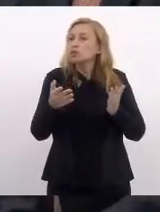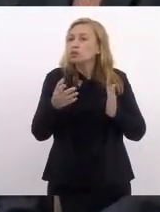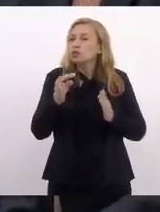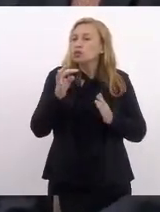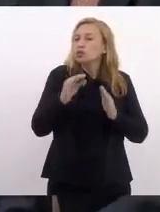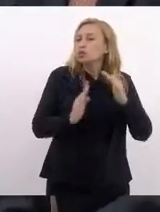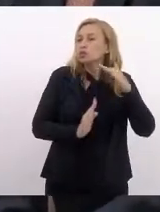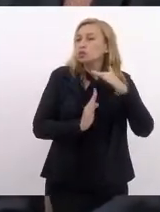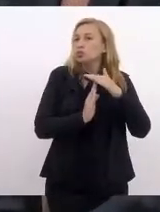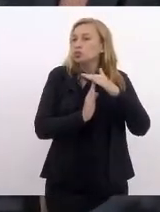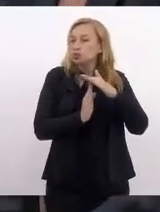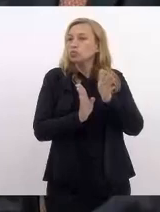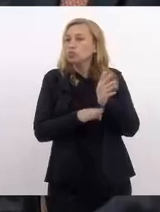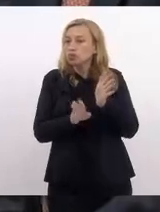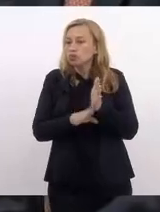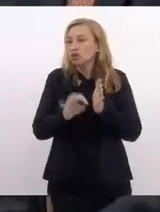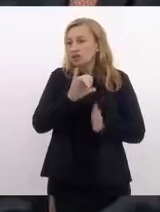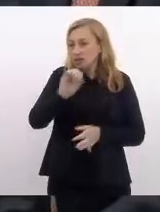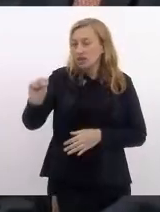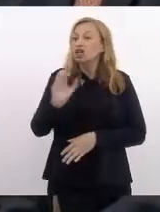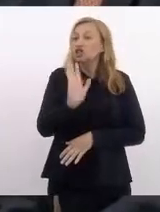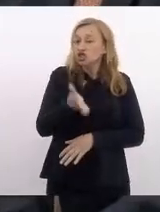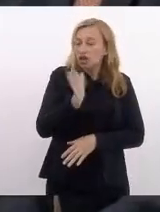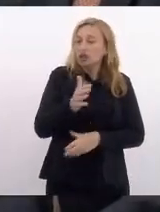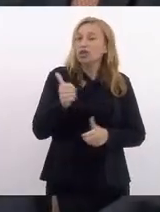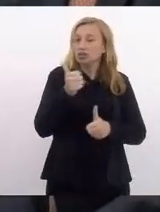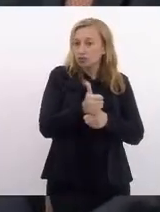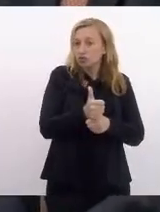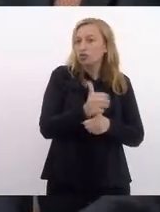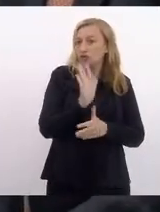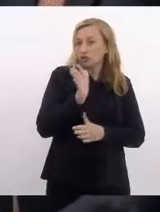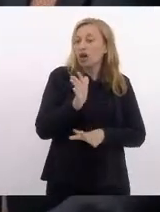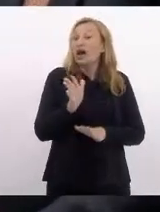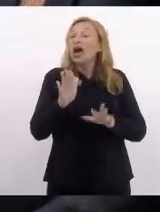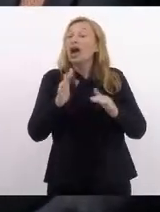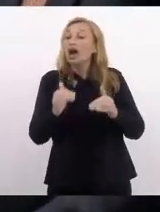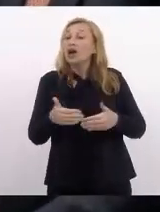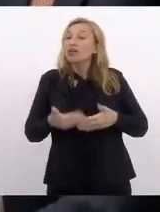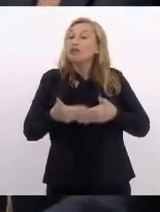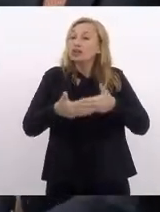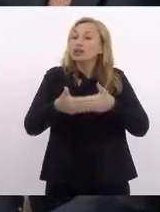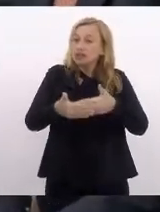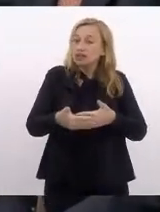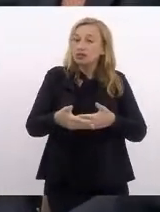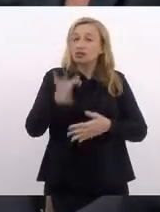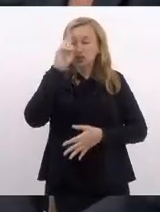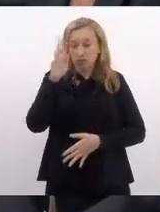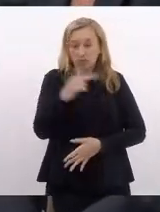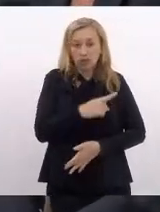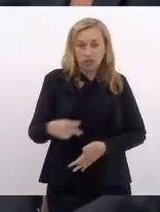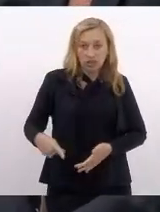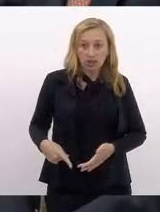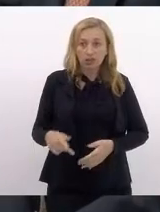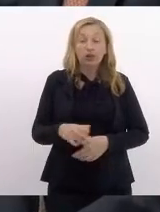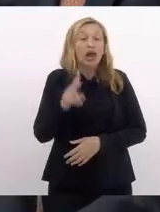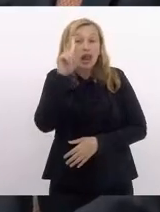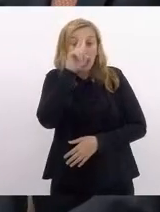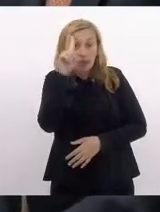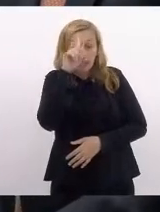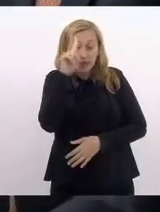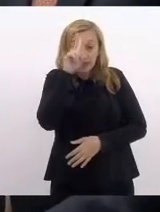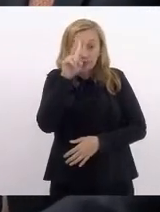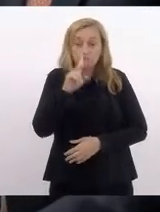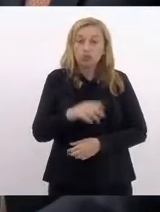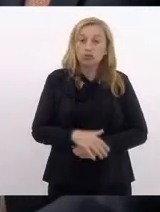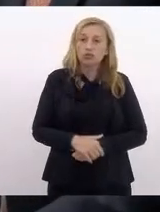teto do INSS está previsto na já no substitutivo eu acho que avançamos muito Presidente Lembrando